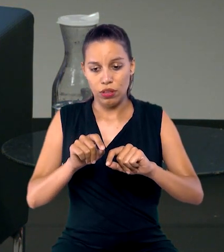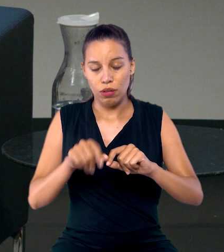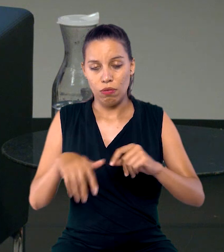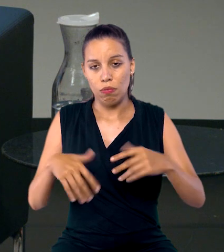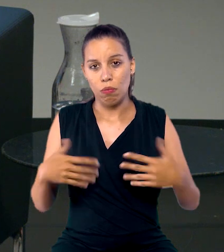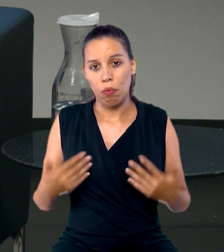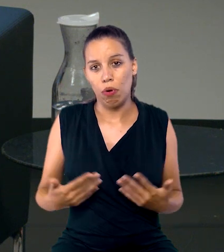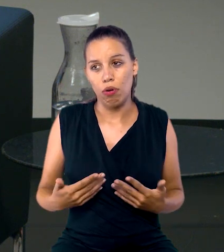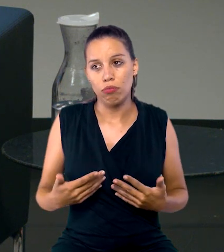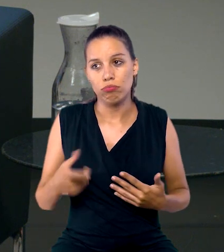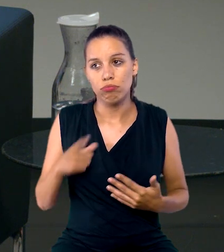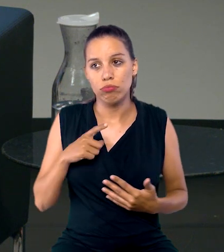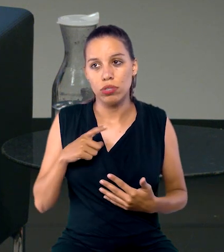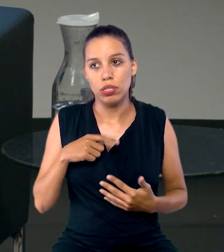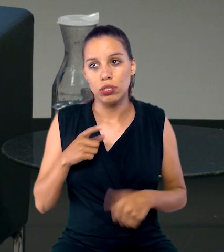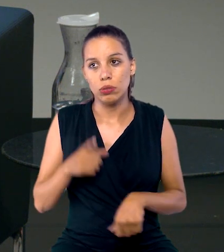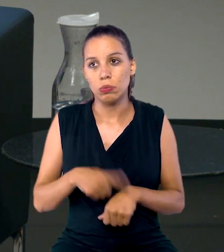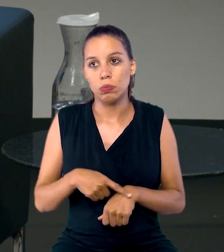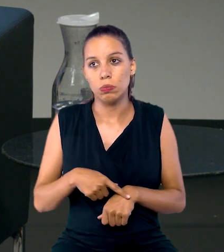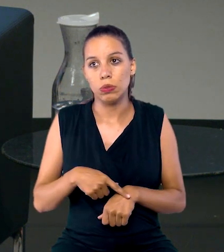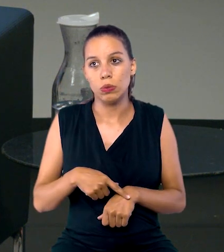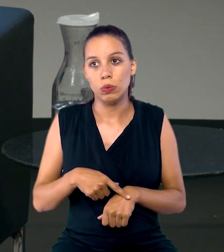nesse momento de